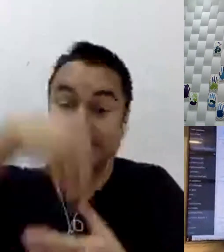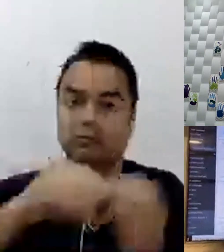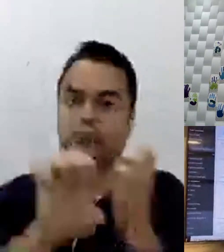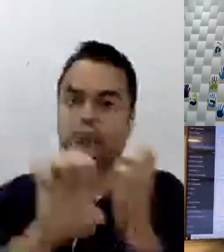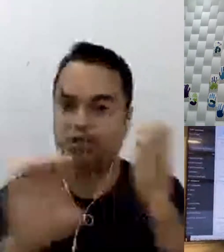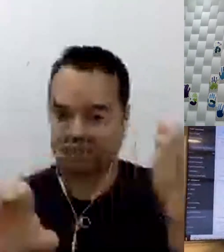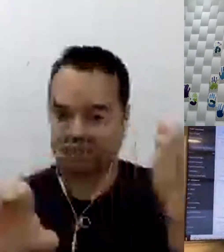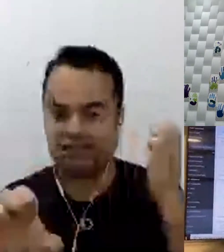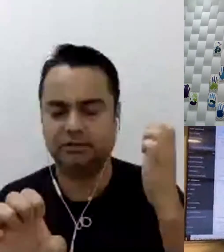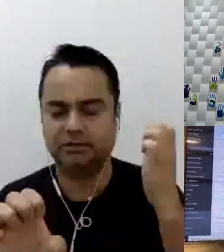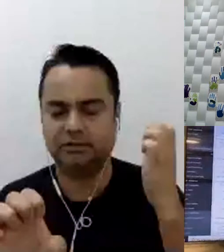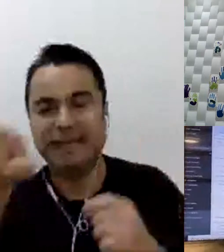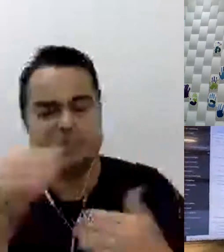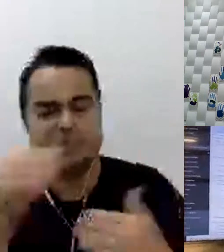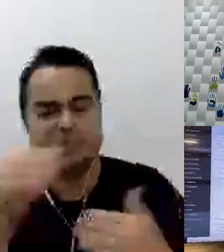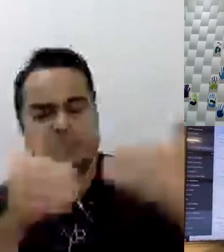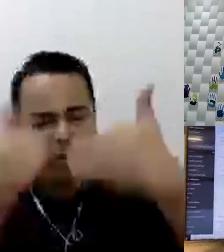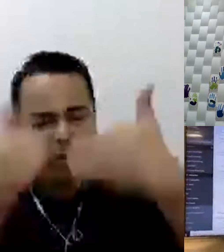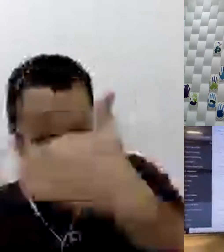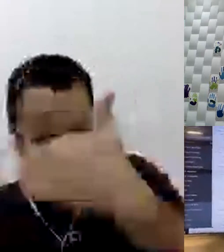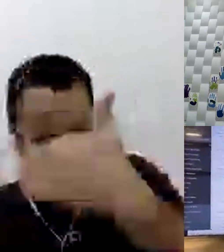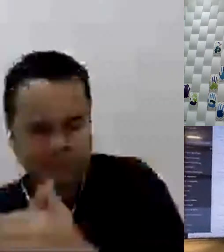Esse processo aqui,